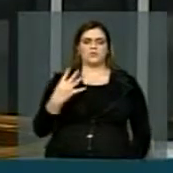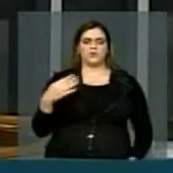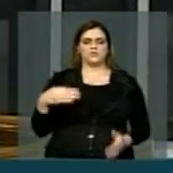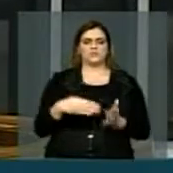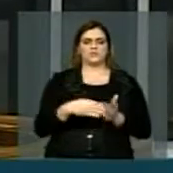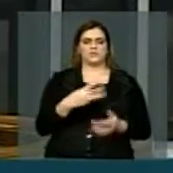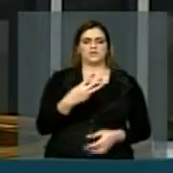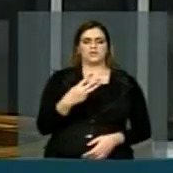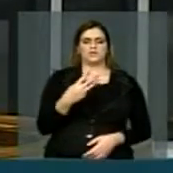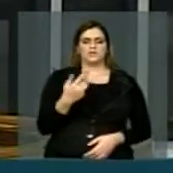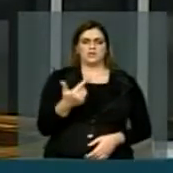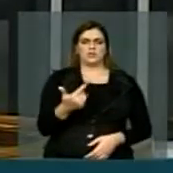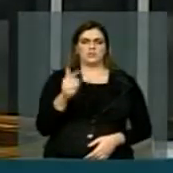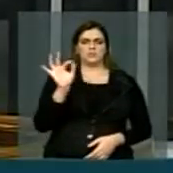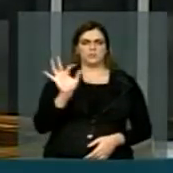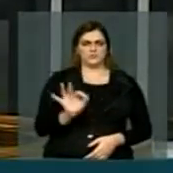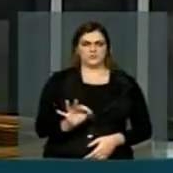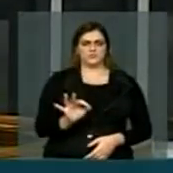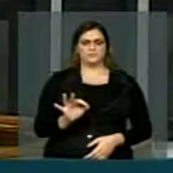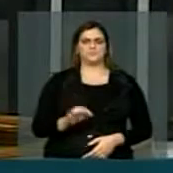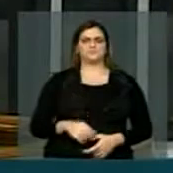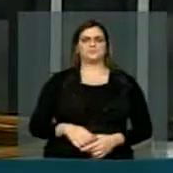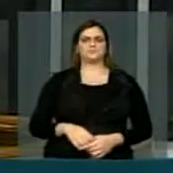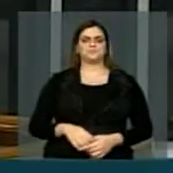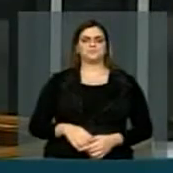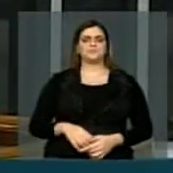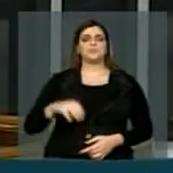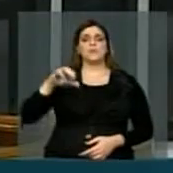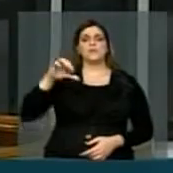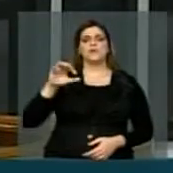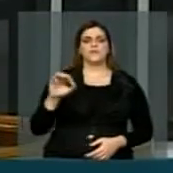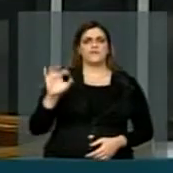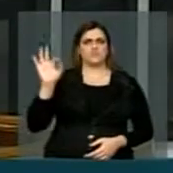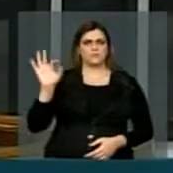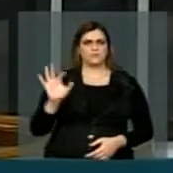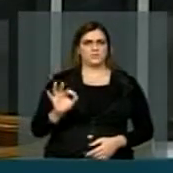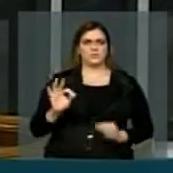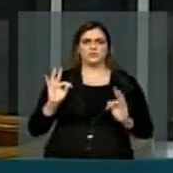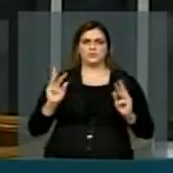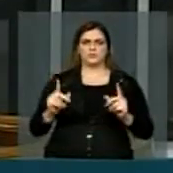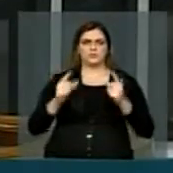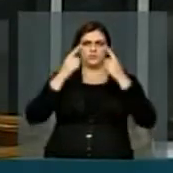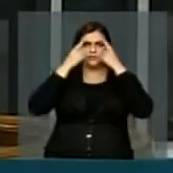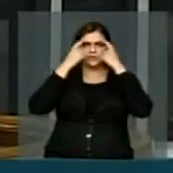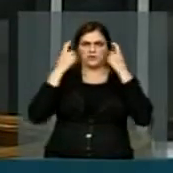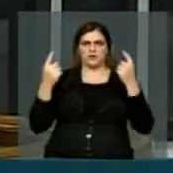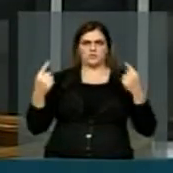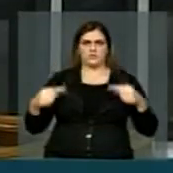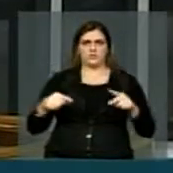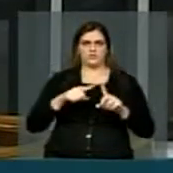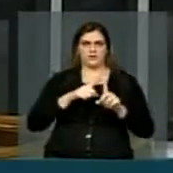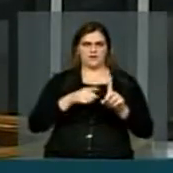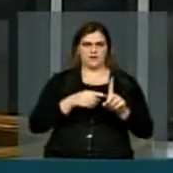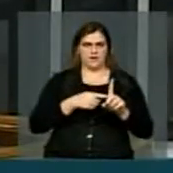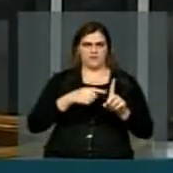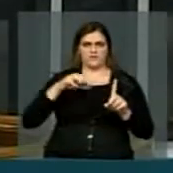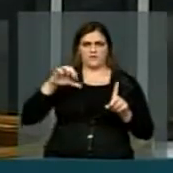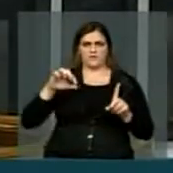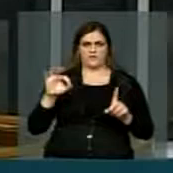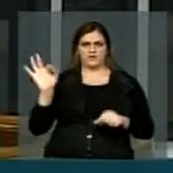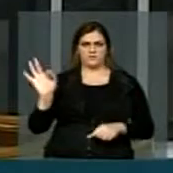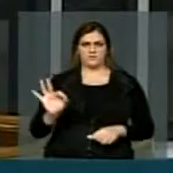a 32%. E 90% dos casos de violência contra grávidas,